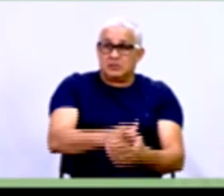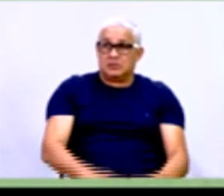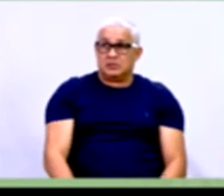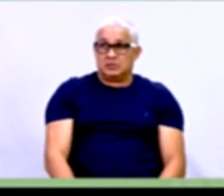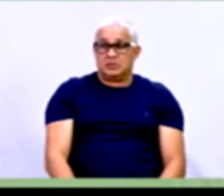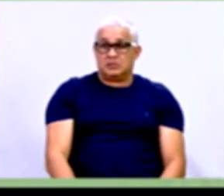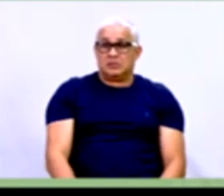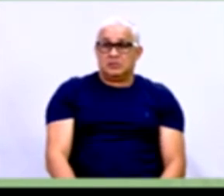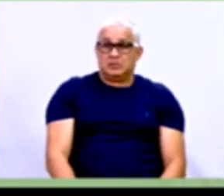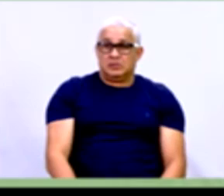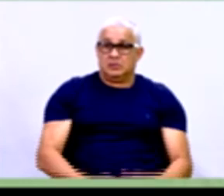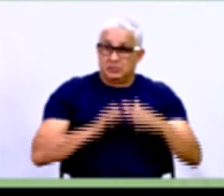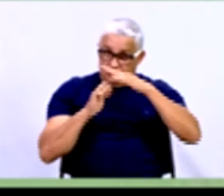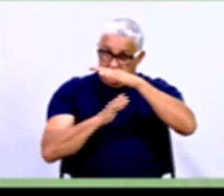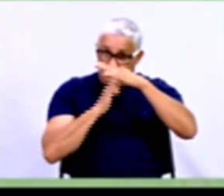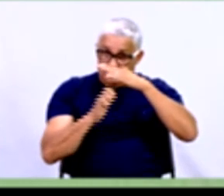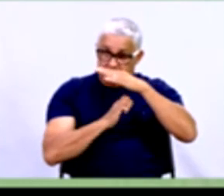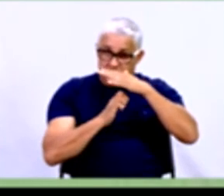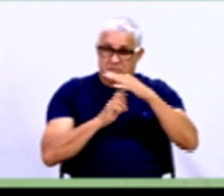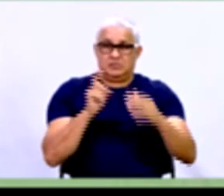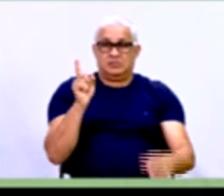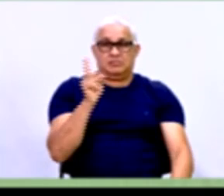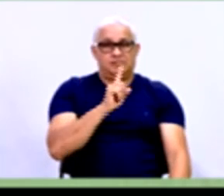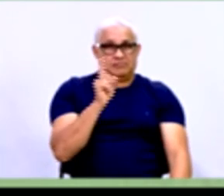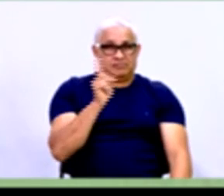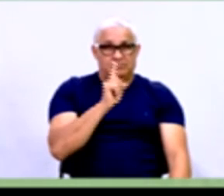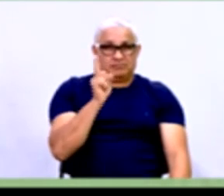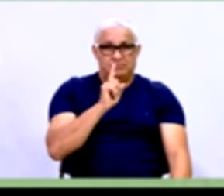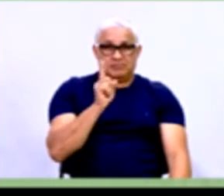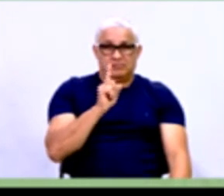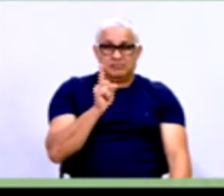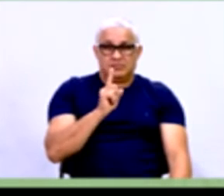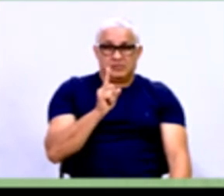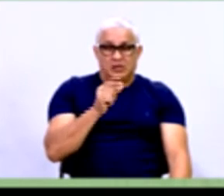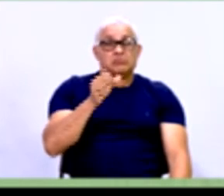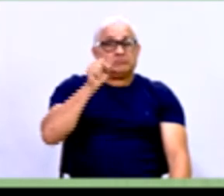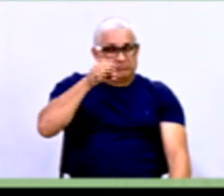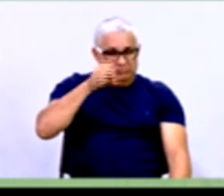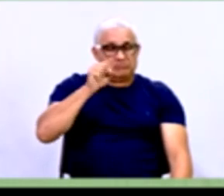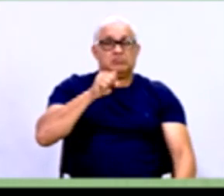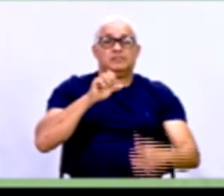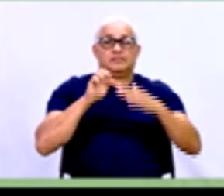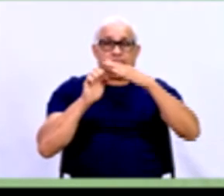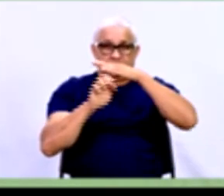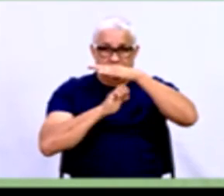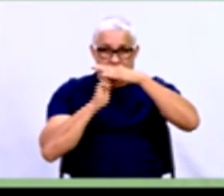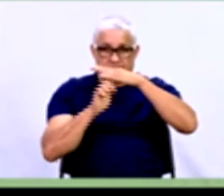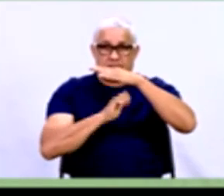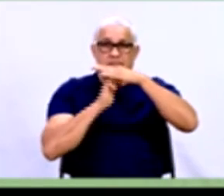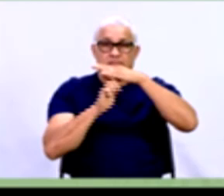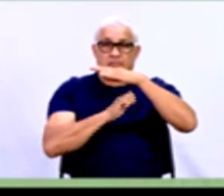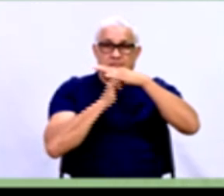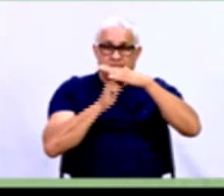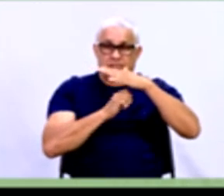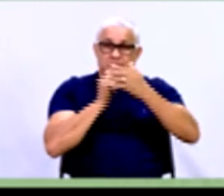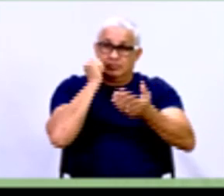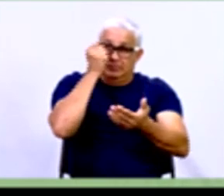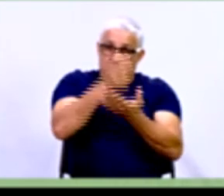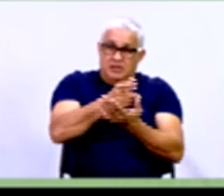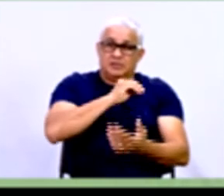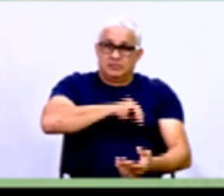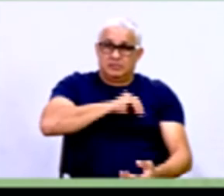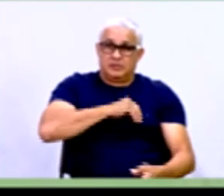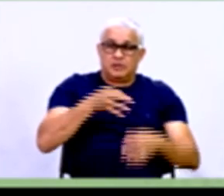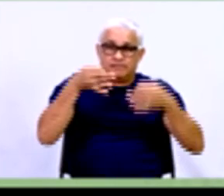ser custeado por quem? Pela Previdência. Pela empresa, aliás. Deve ser custeado pelo empregador. Então, essa é uma questão que está